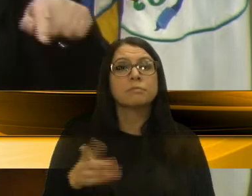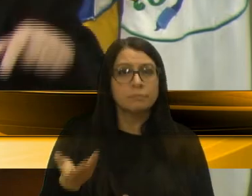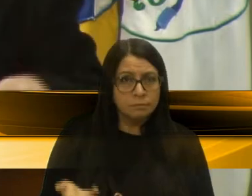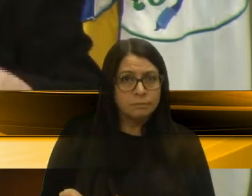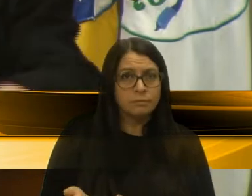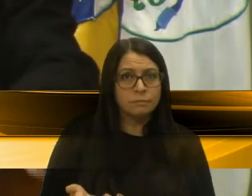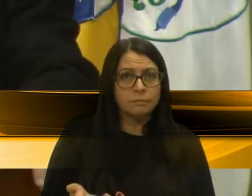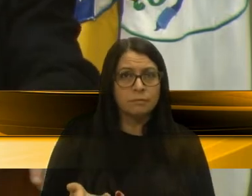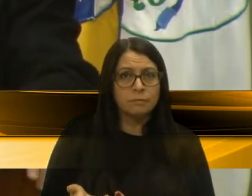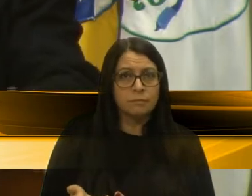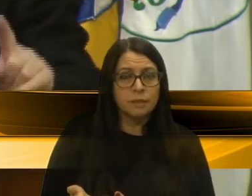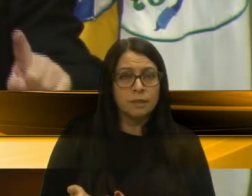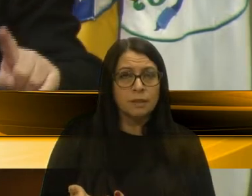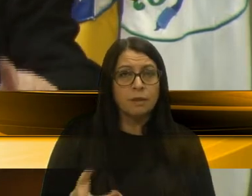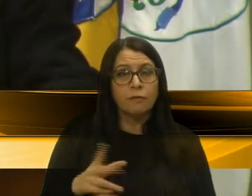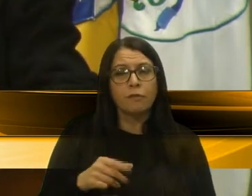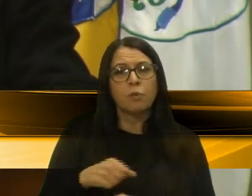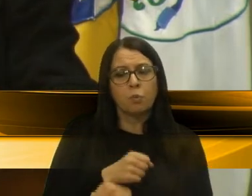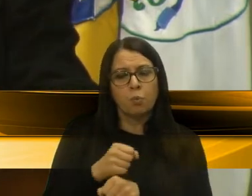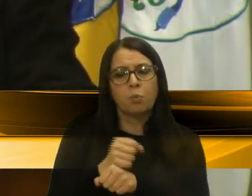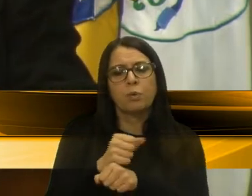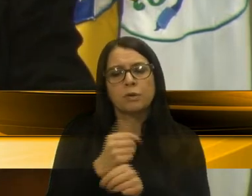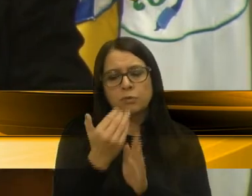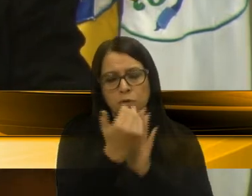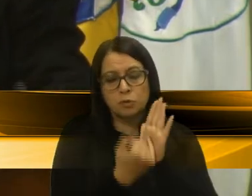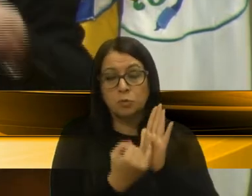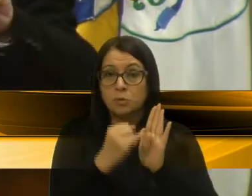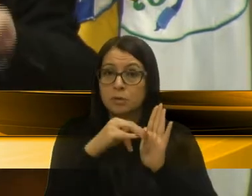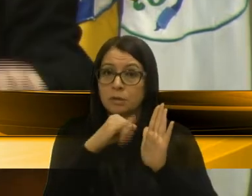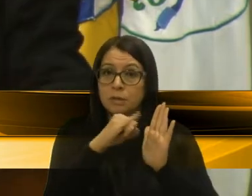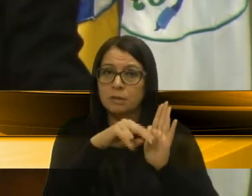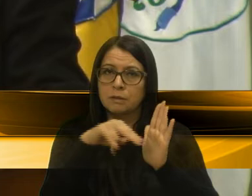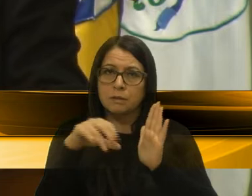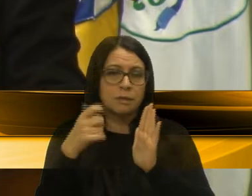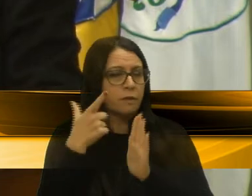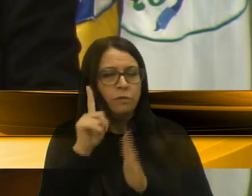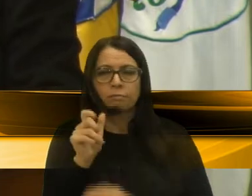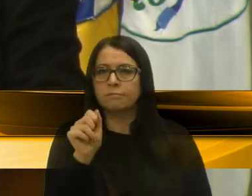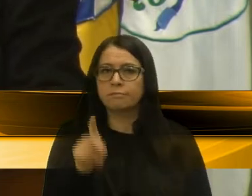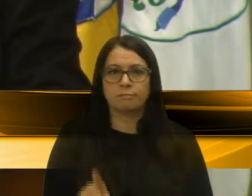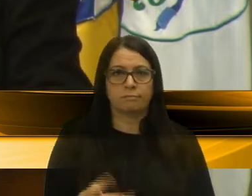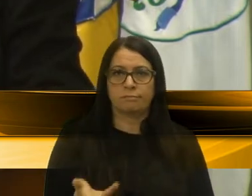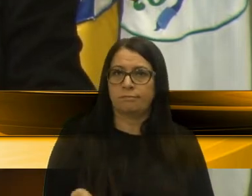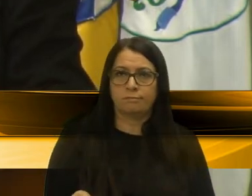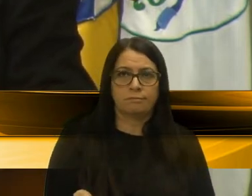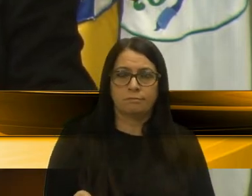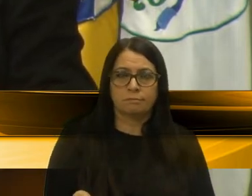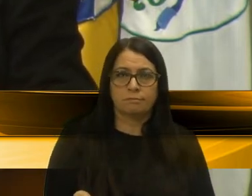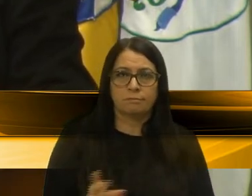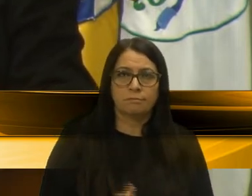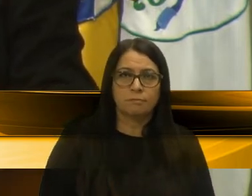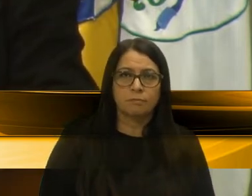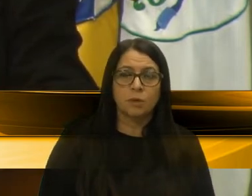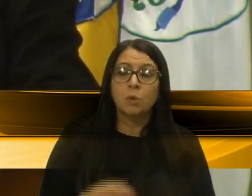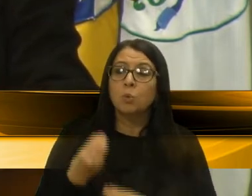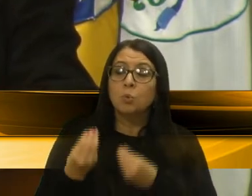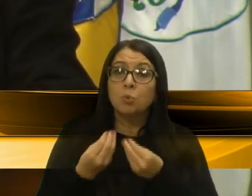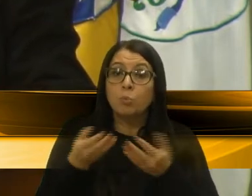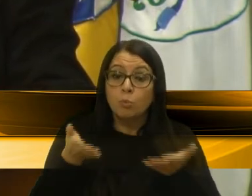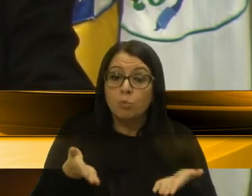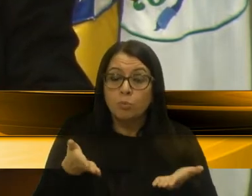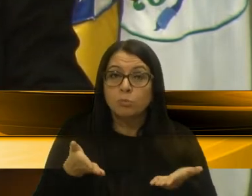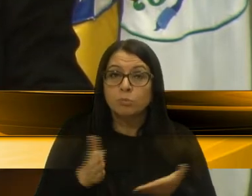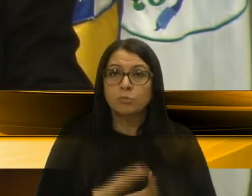vão contribuir durante uma grande parte da sua vida e não vão conseguir se aposentar. Como é